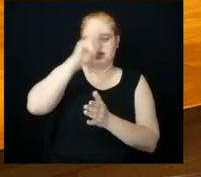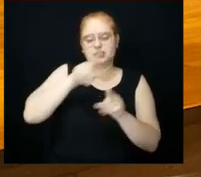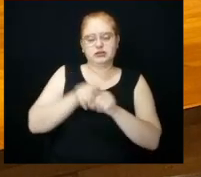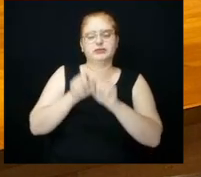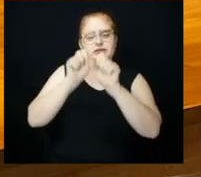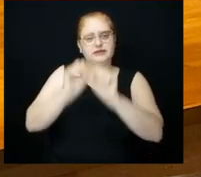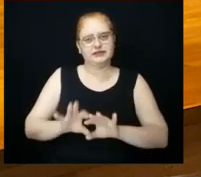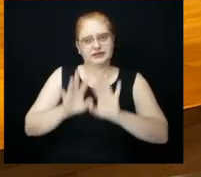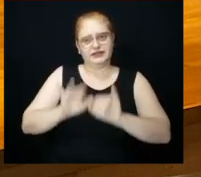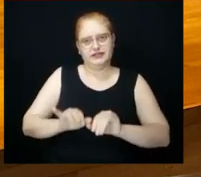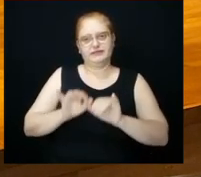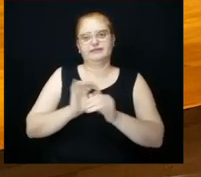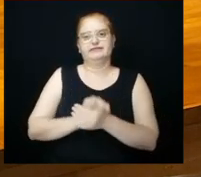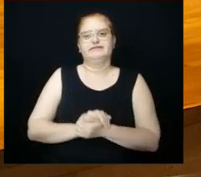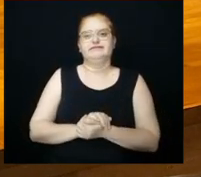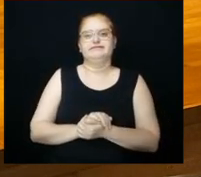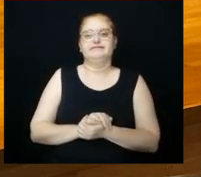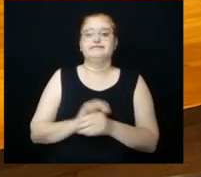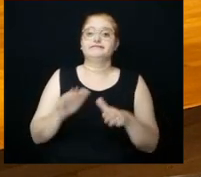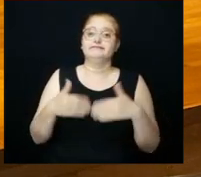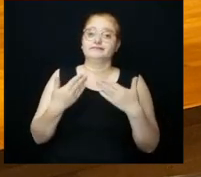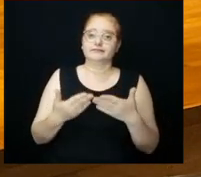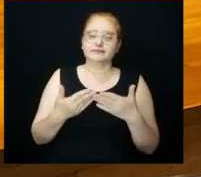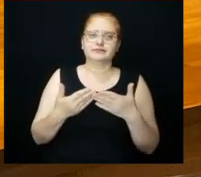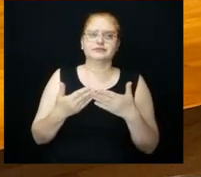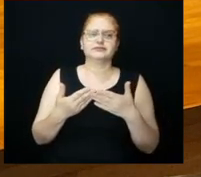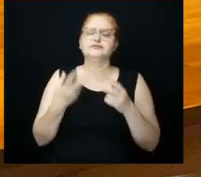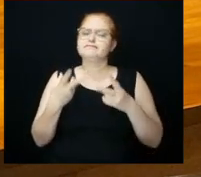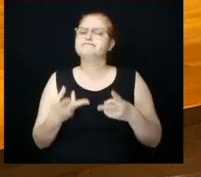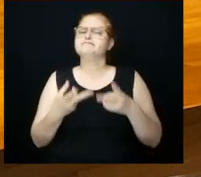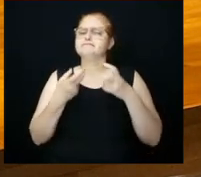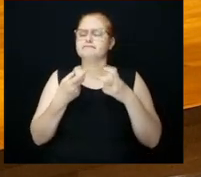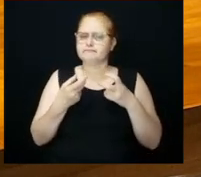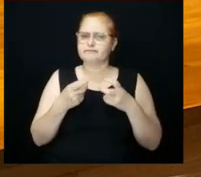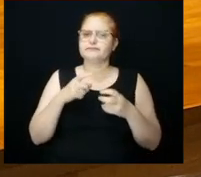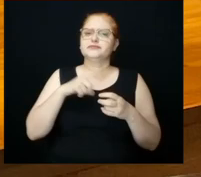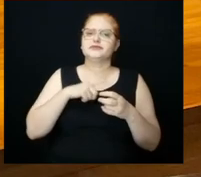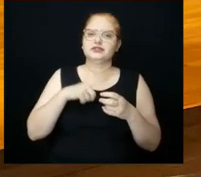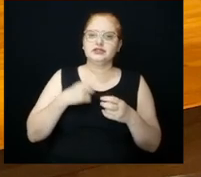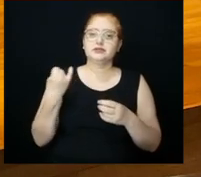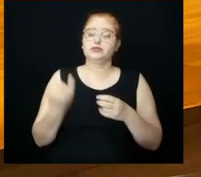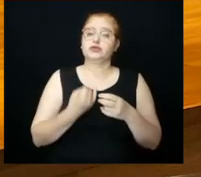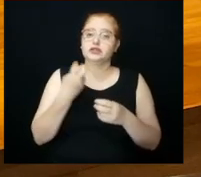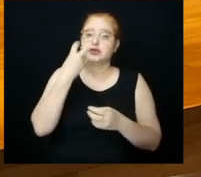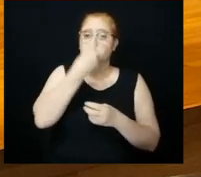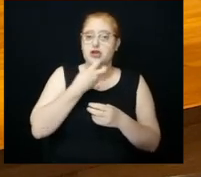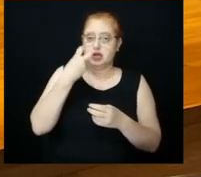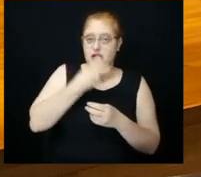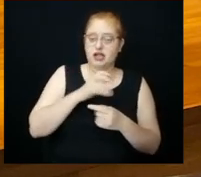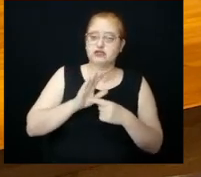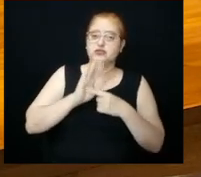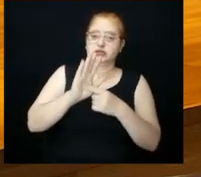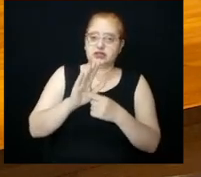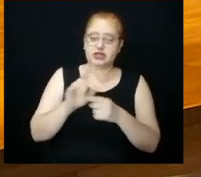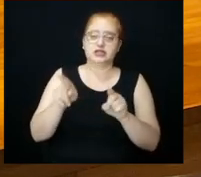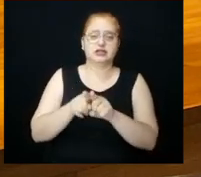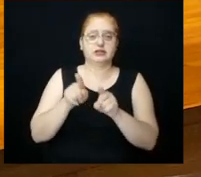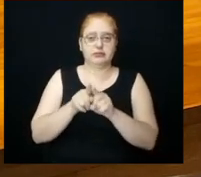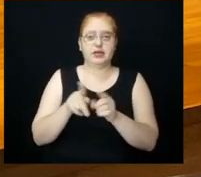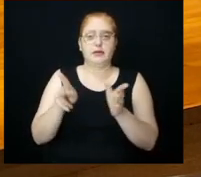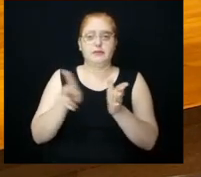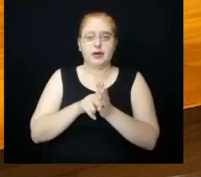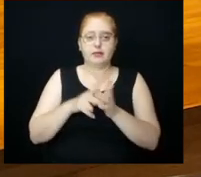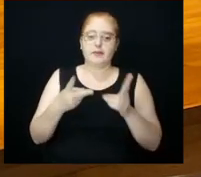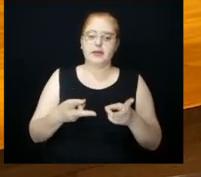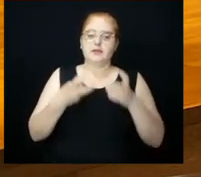escrever. Então, a gente vê um fundamento dessa oralidade de trazer também muito da sua percepção